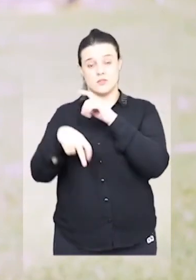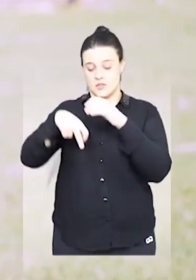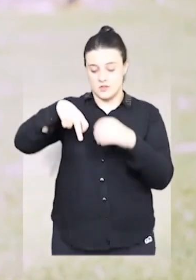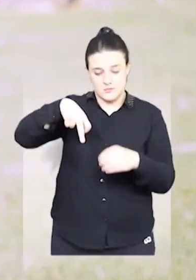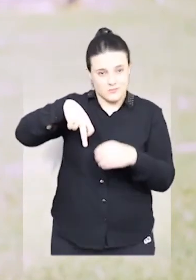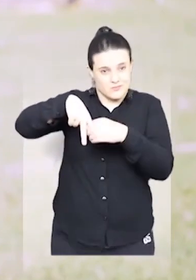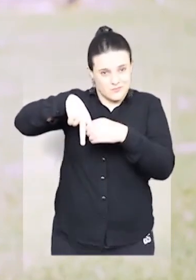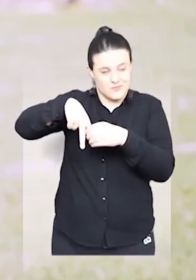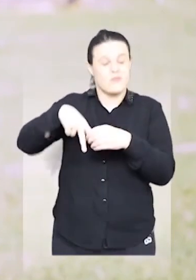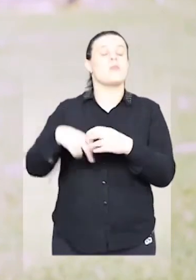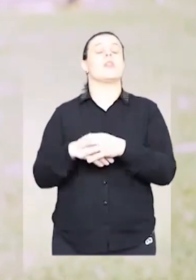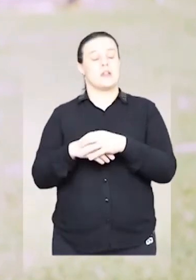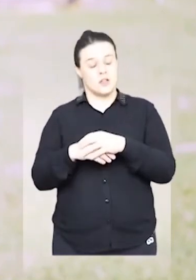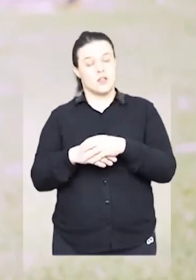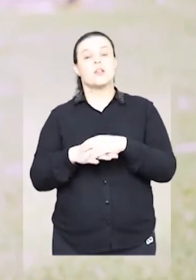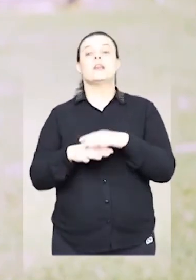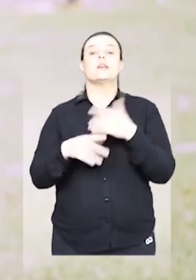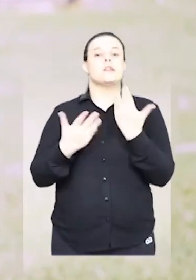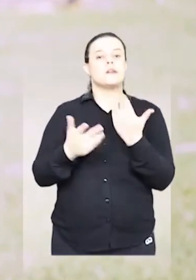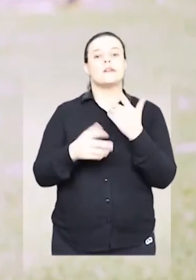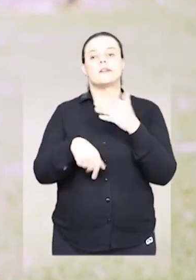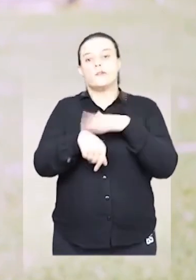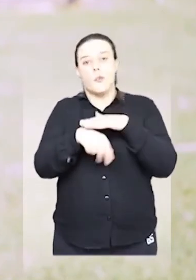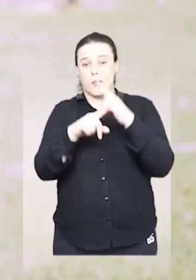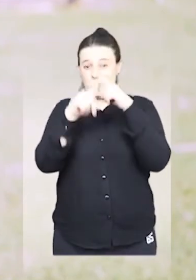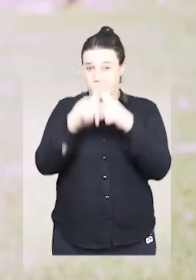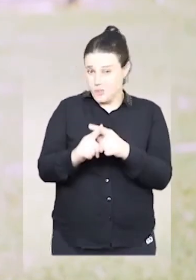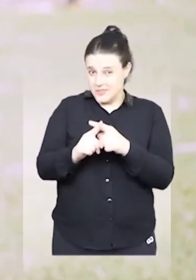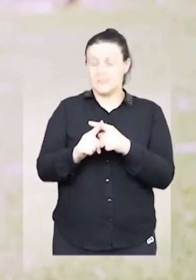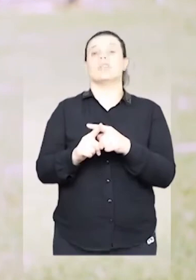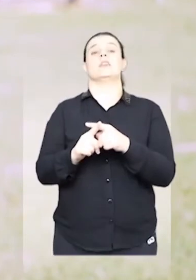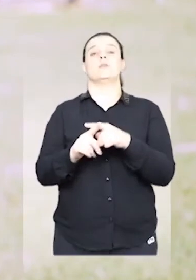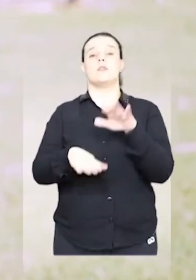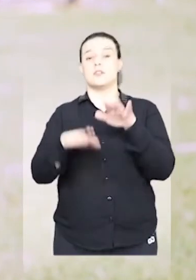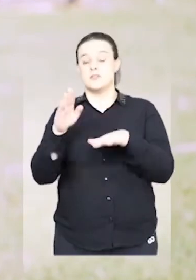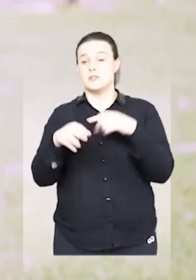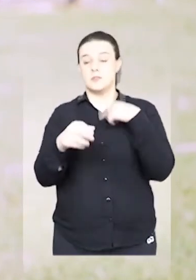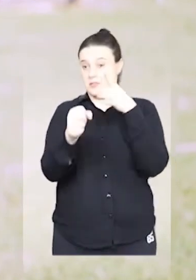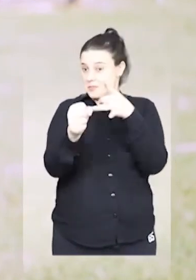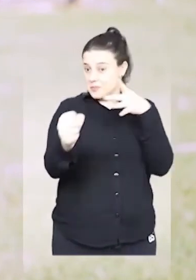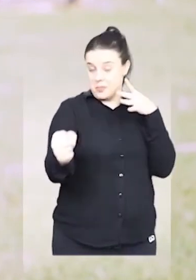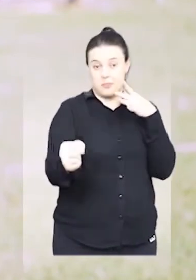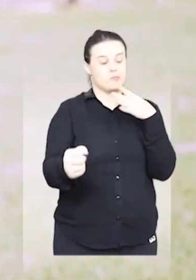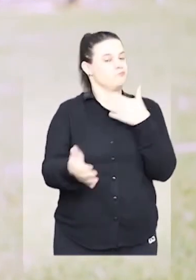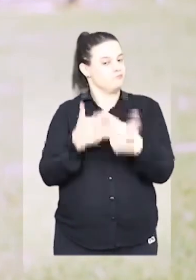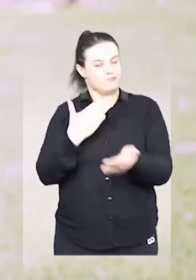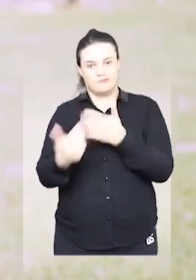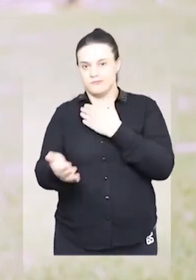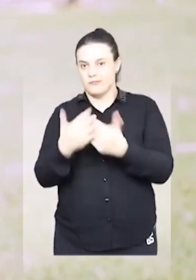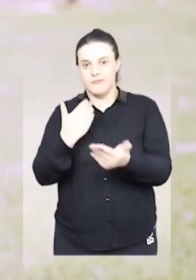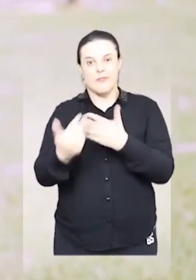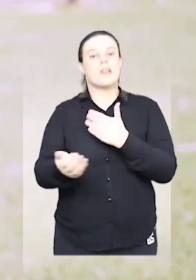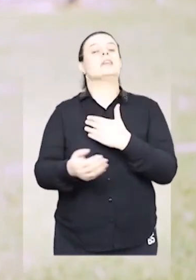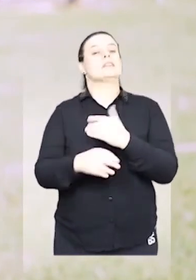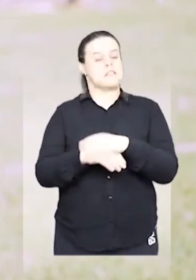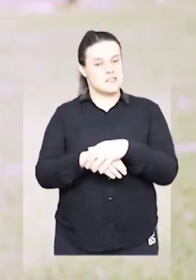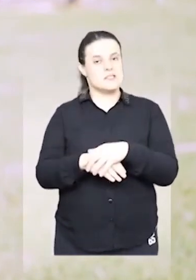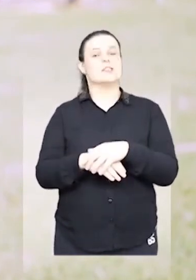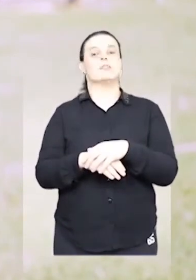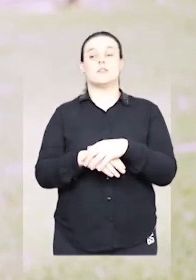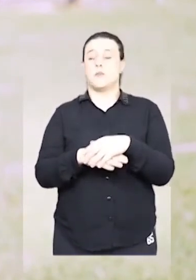impede às vezes que você use uma prótese adequadamente, e aí você está em época de competição, você tem que atirar daquele